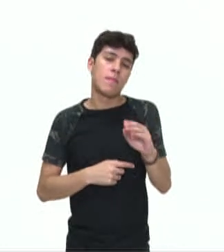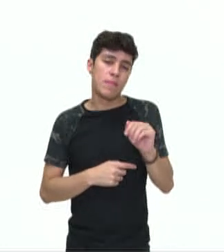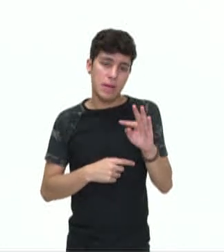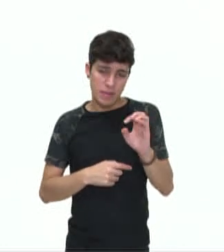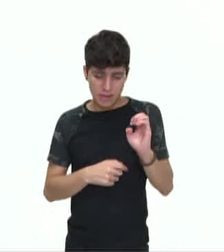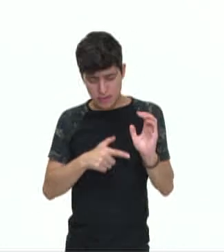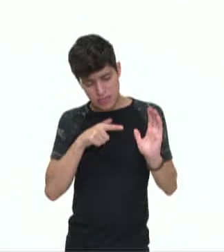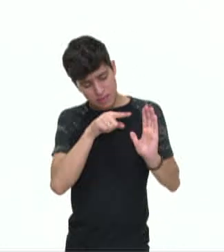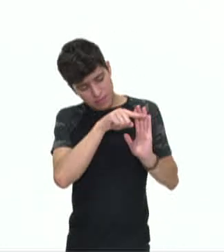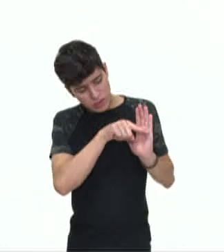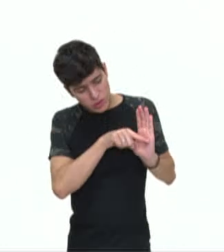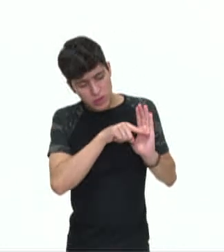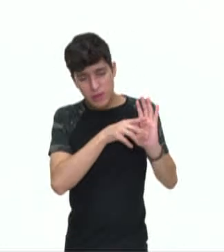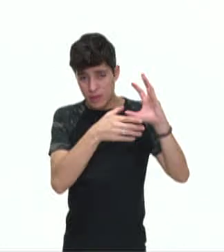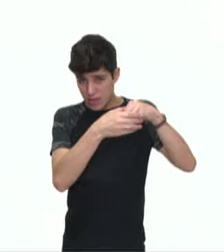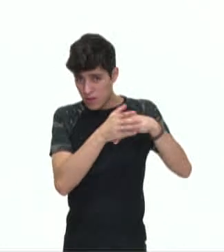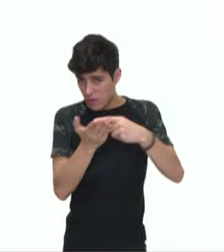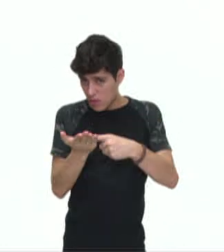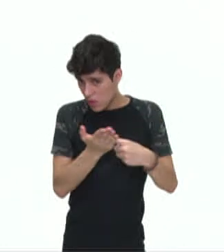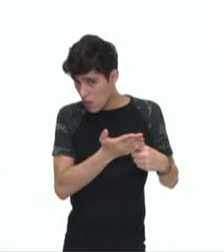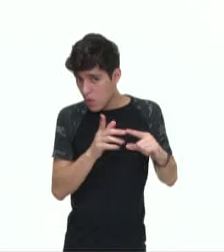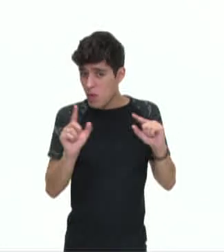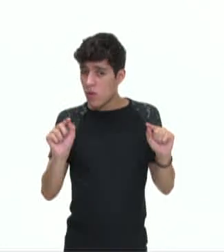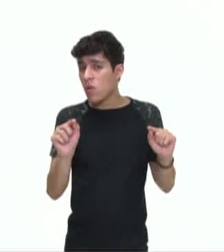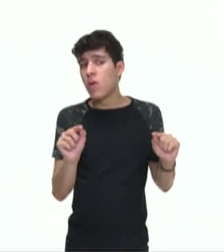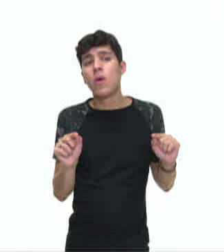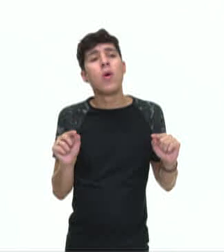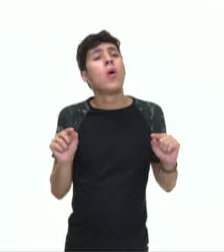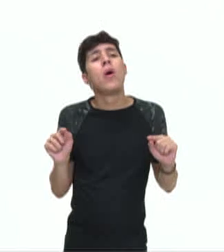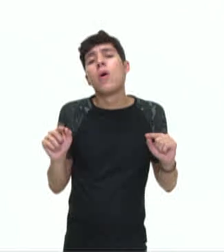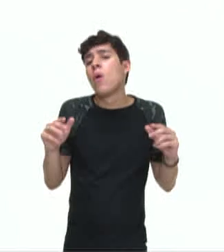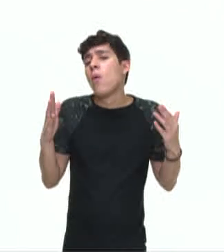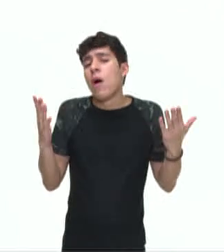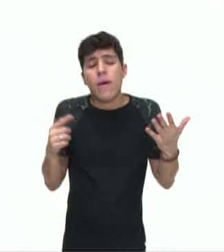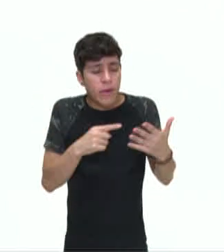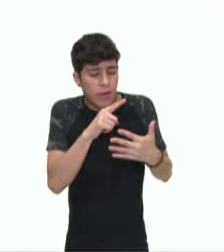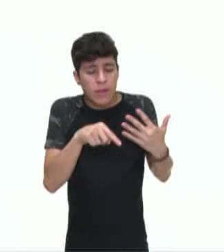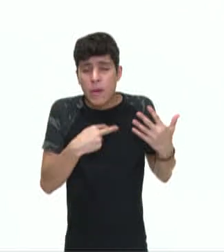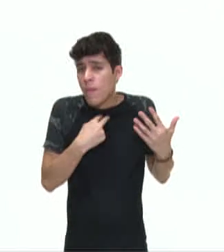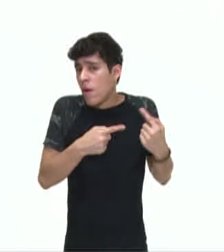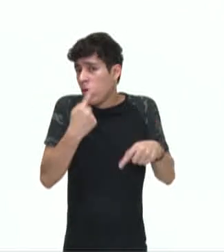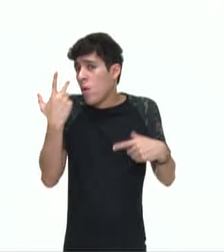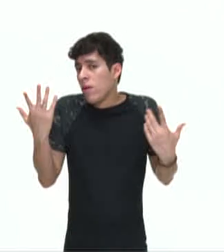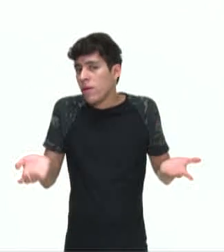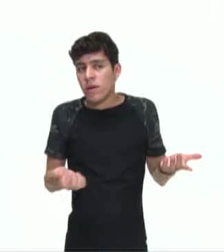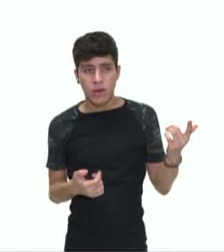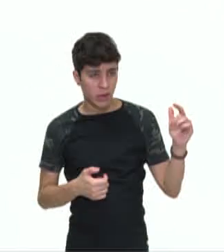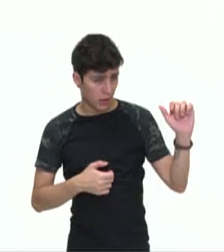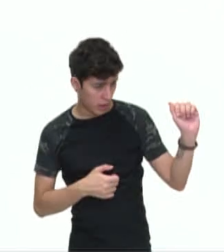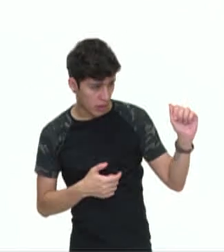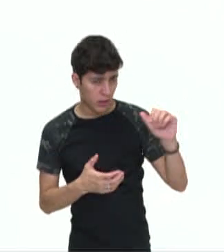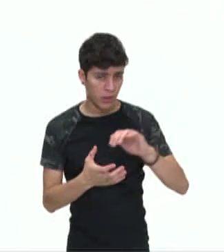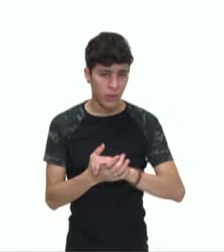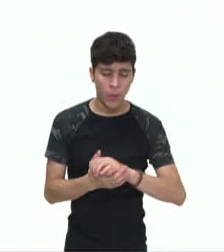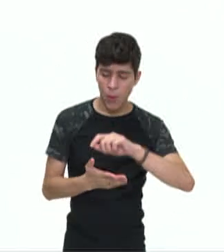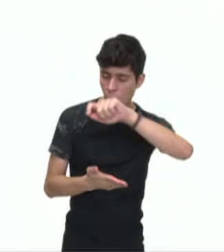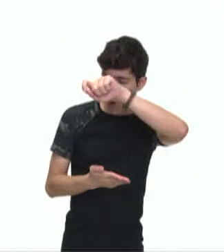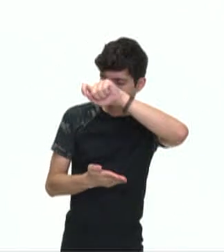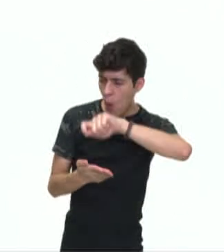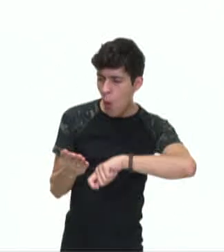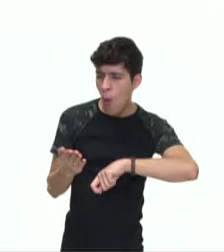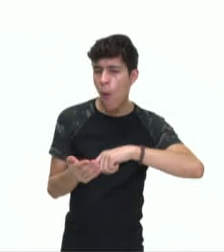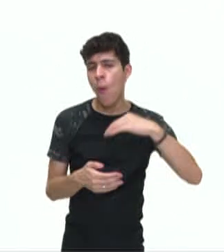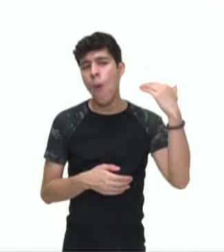as medidas estabelecidas por esse convênio, não se pode citar, letra A, a autorização para